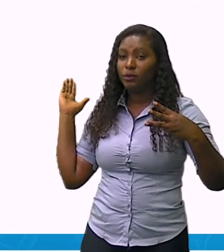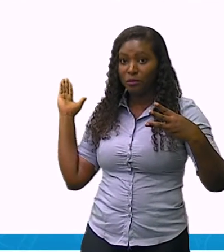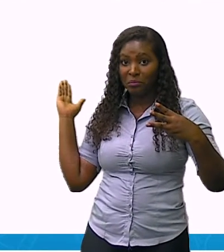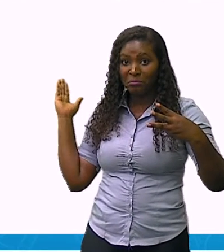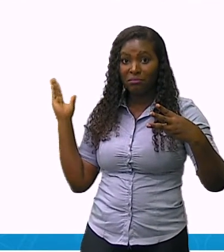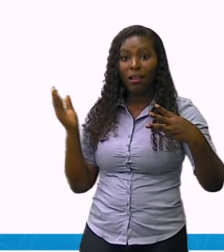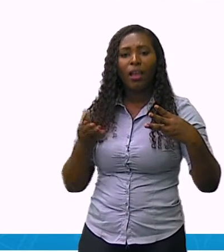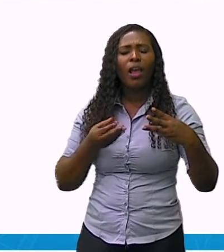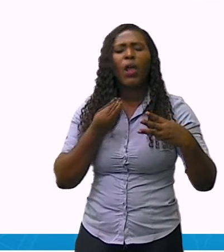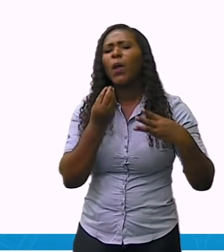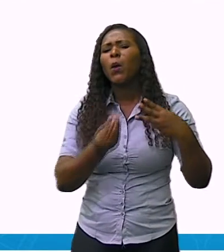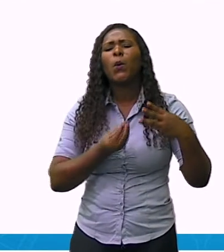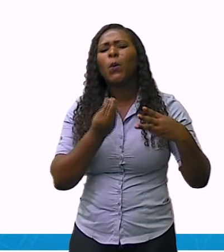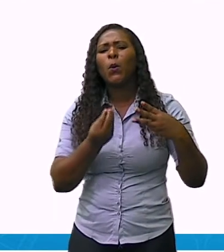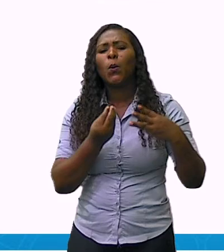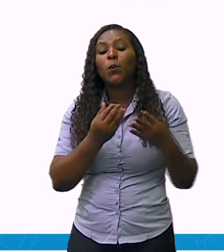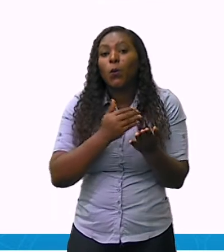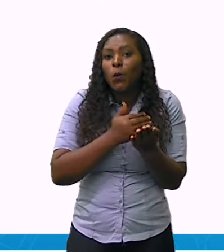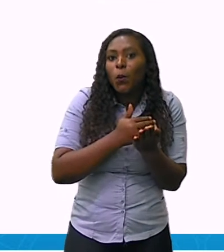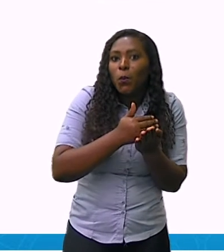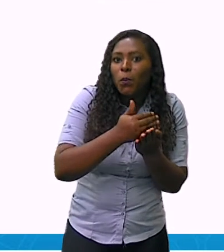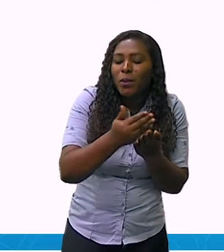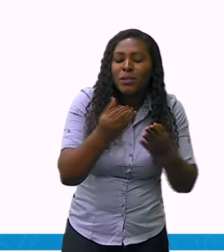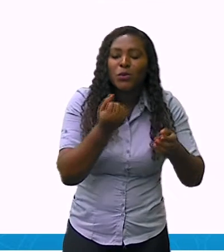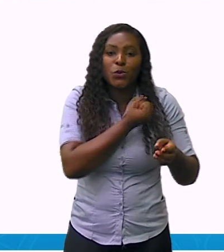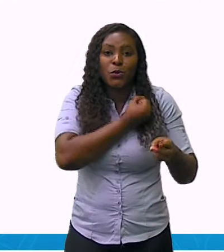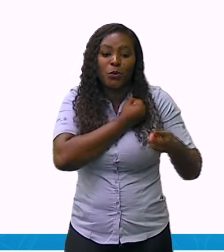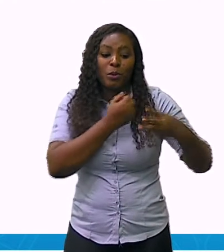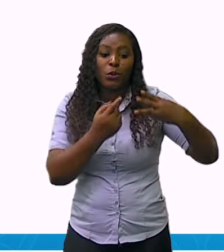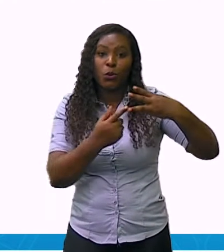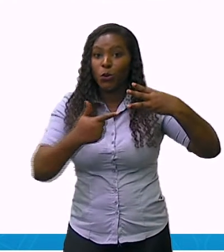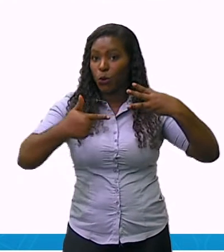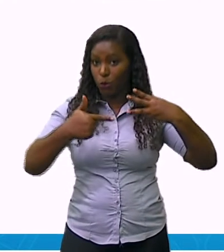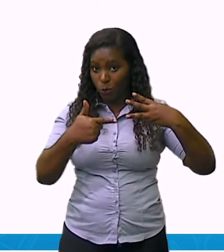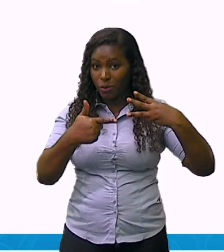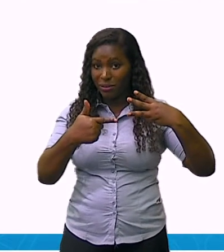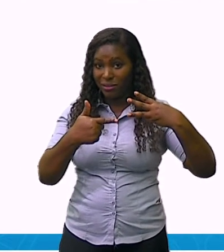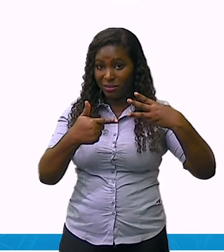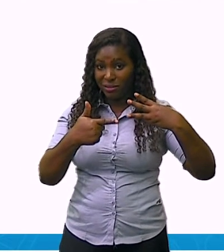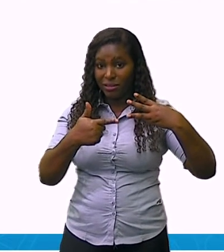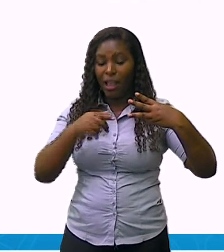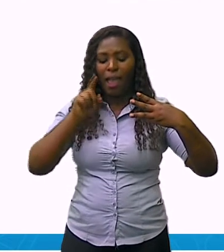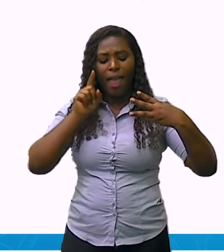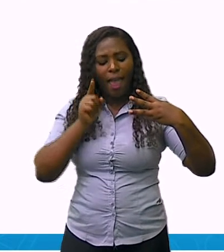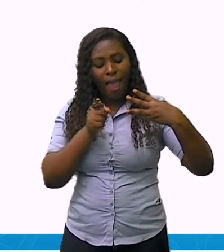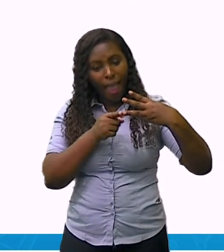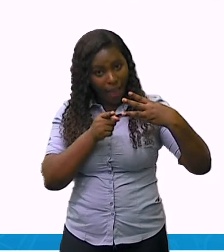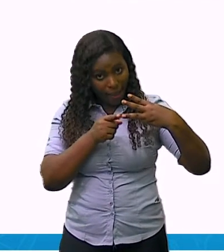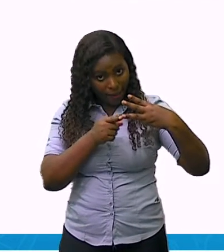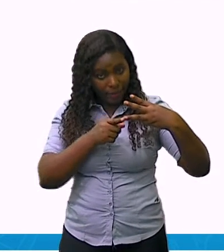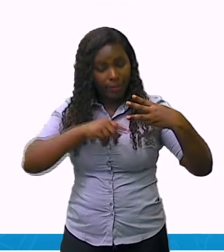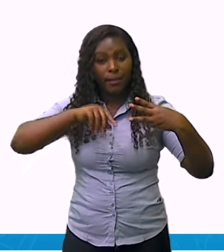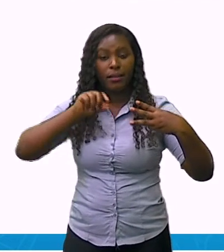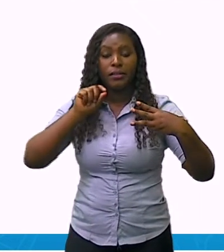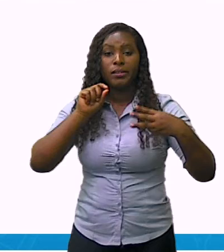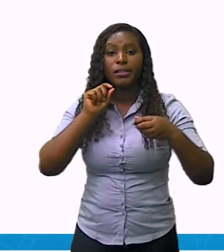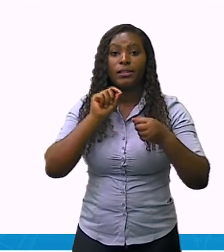que iniciam com o algarismo 2. Estas são construídas no